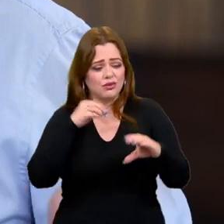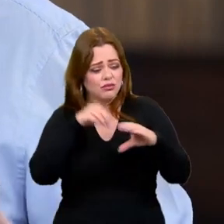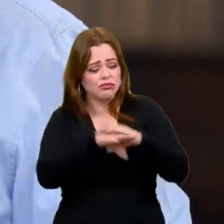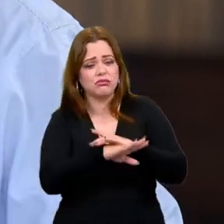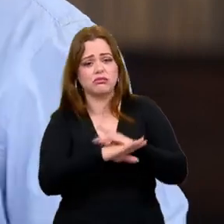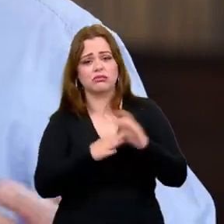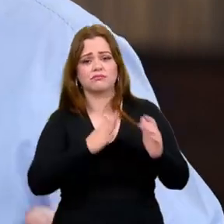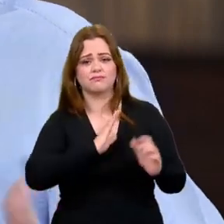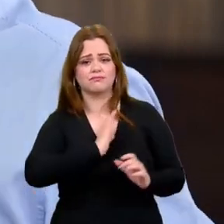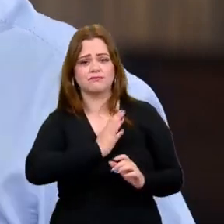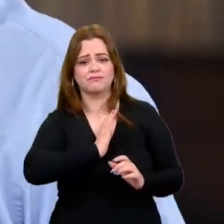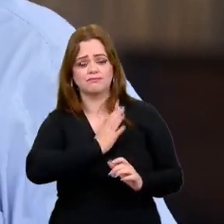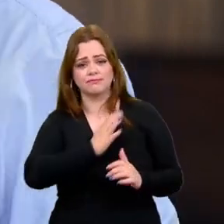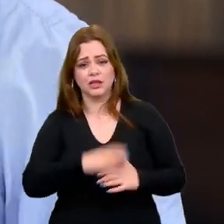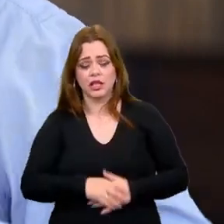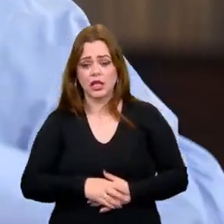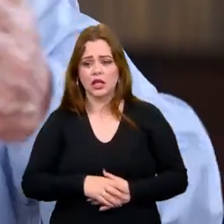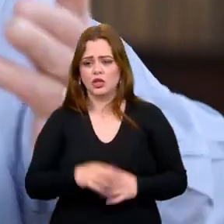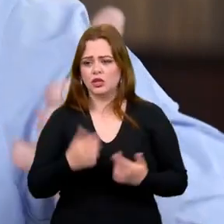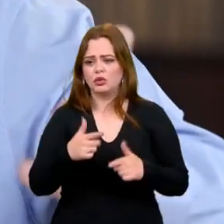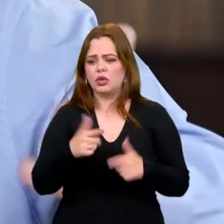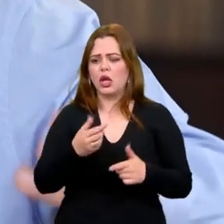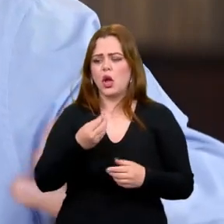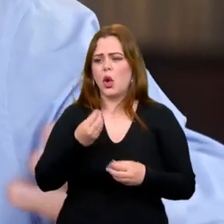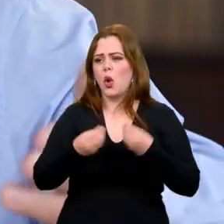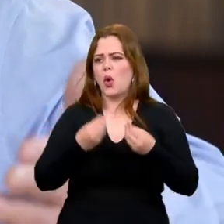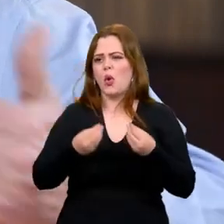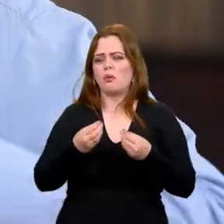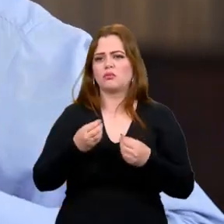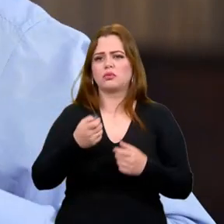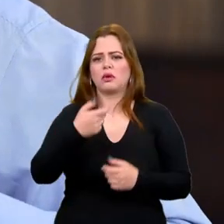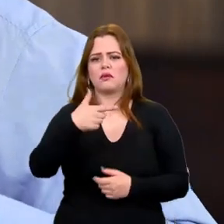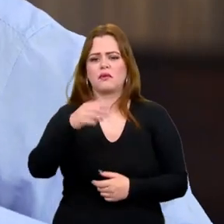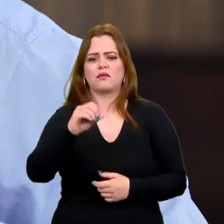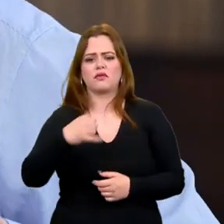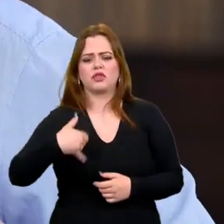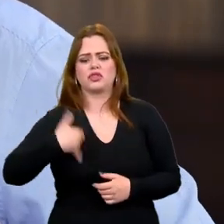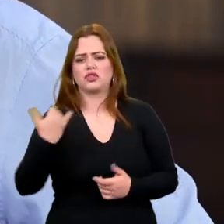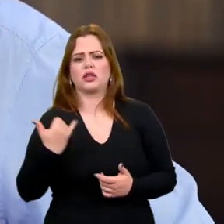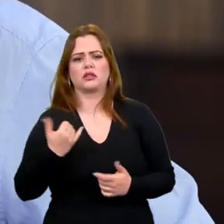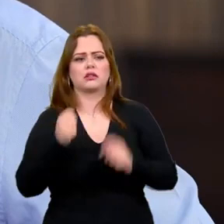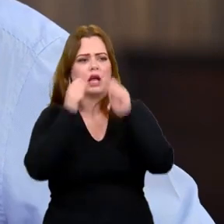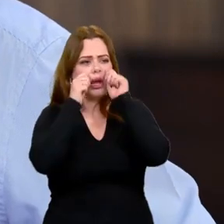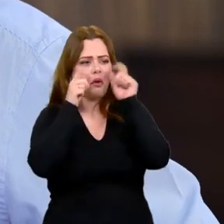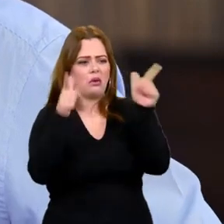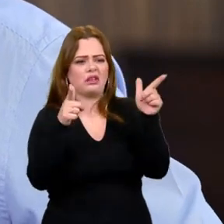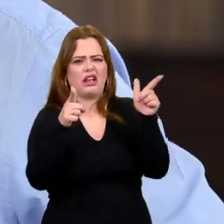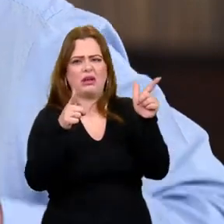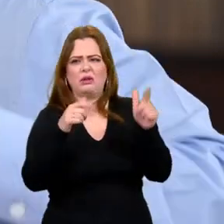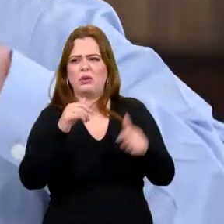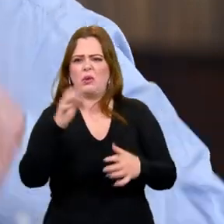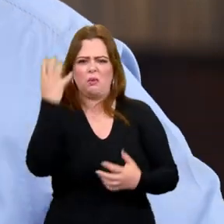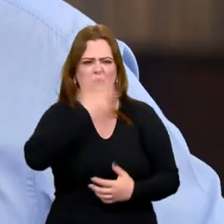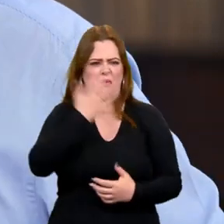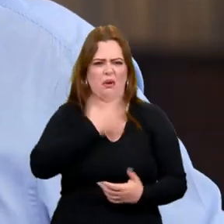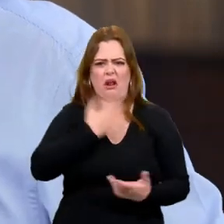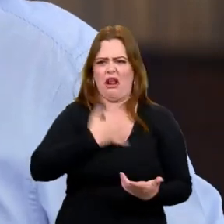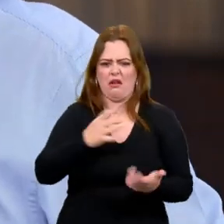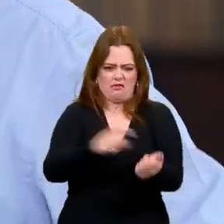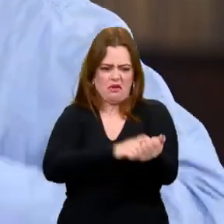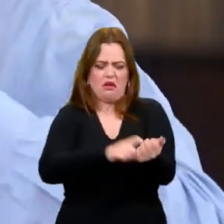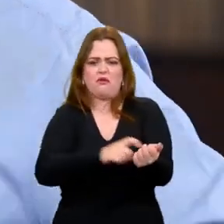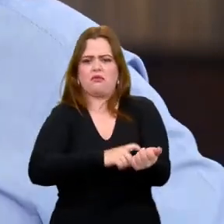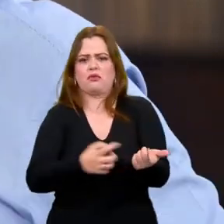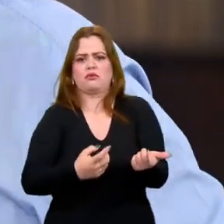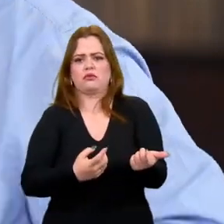acordar cedo acordar nervoso acordar sem perspectiva de vida eu que tenho 70 anos de idade ainda tem os sonhos